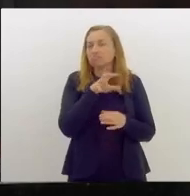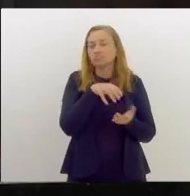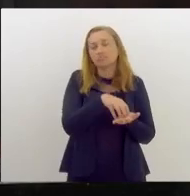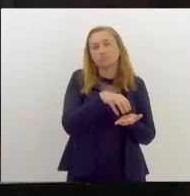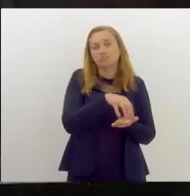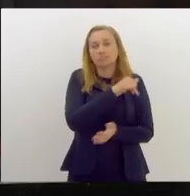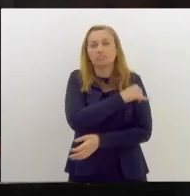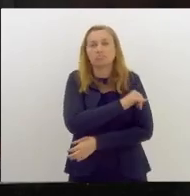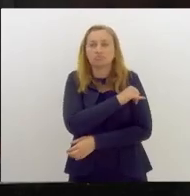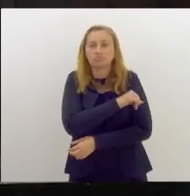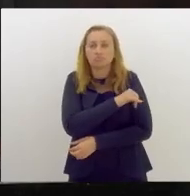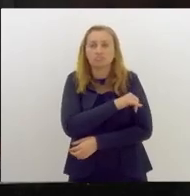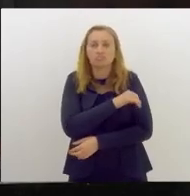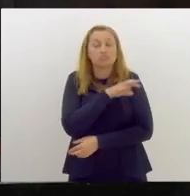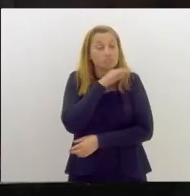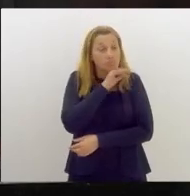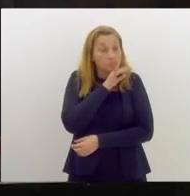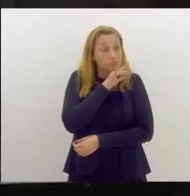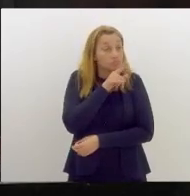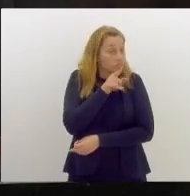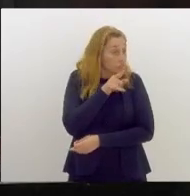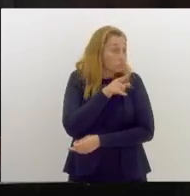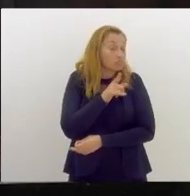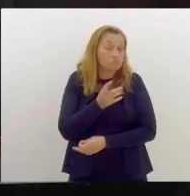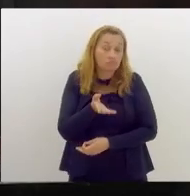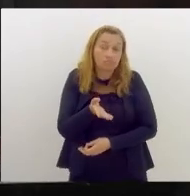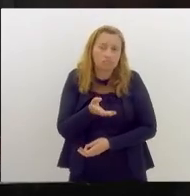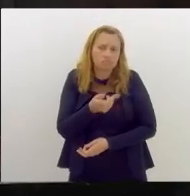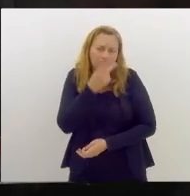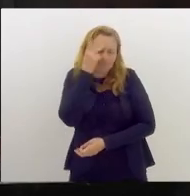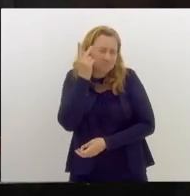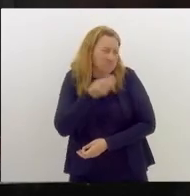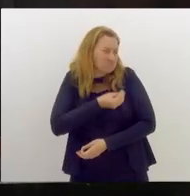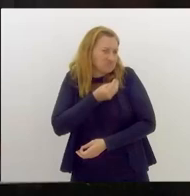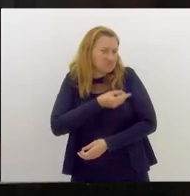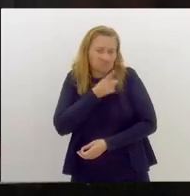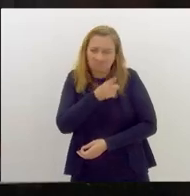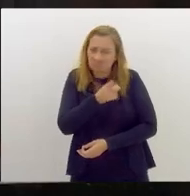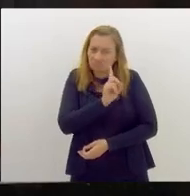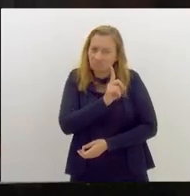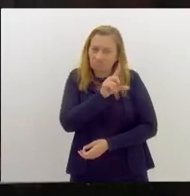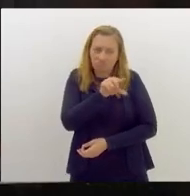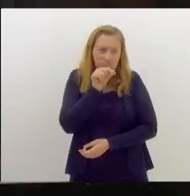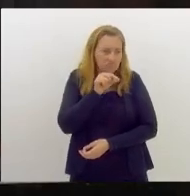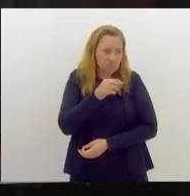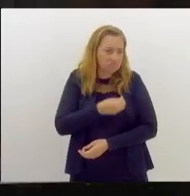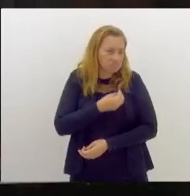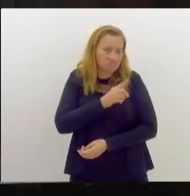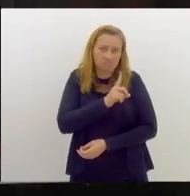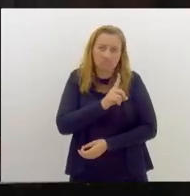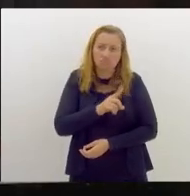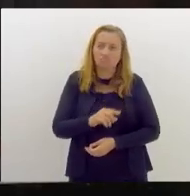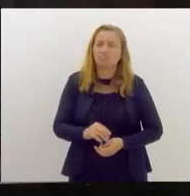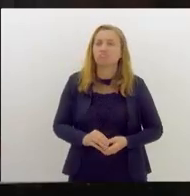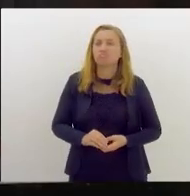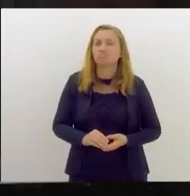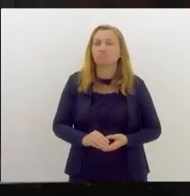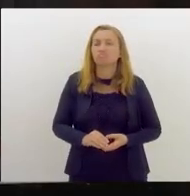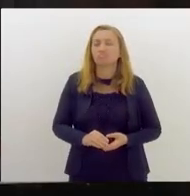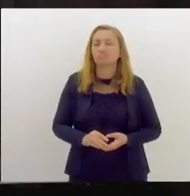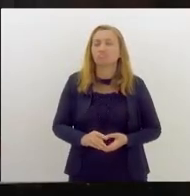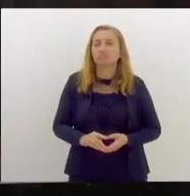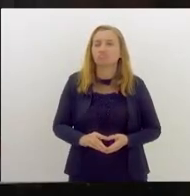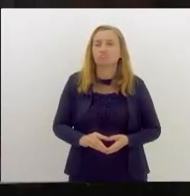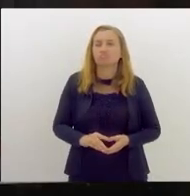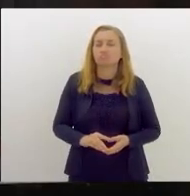em condições muito limitadas muito precárias é claro ninguém quer viver assim ninguém escolhe viver assim ninguém opta viver assim ninguém tem